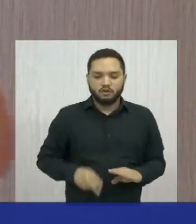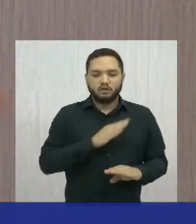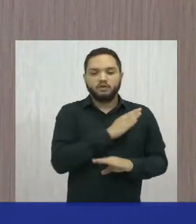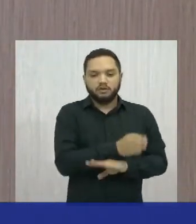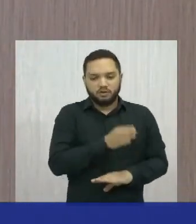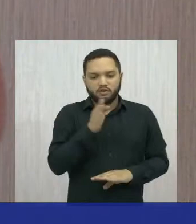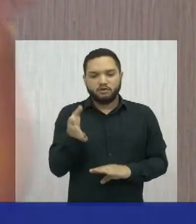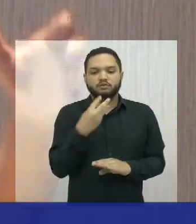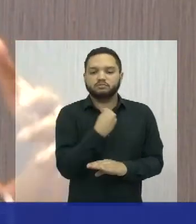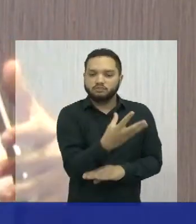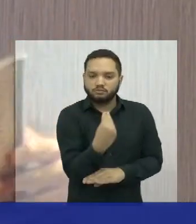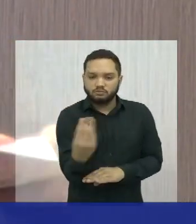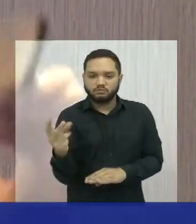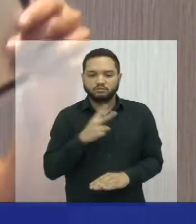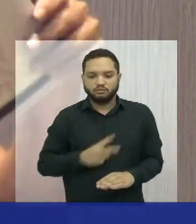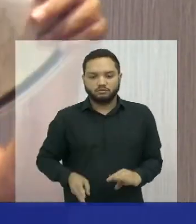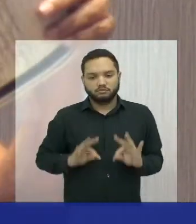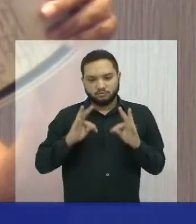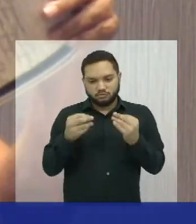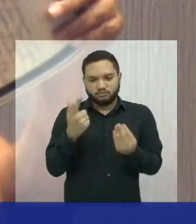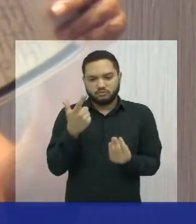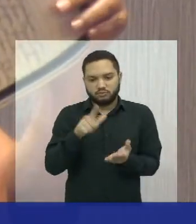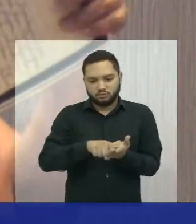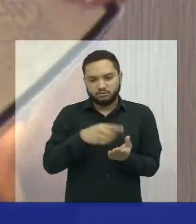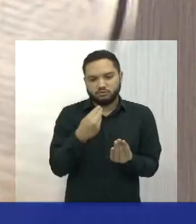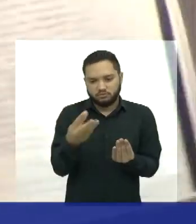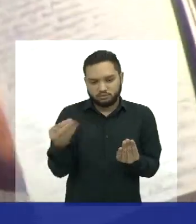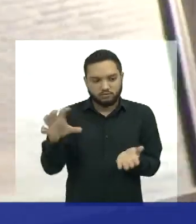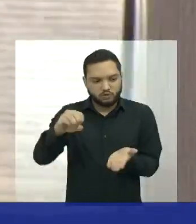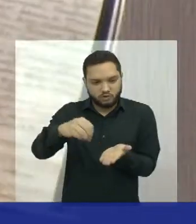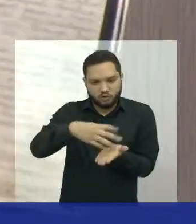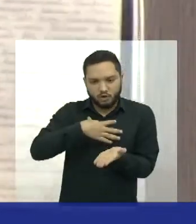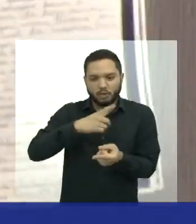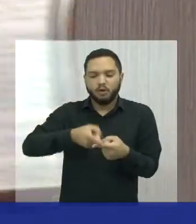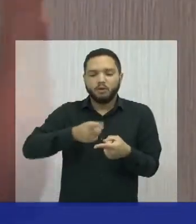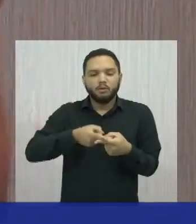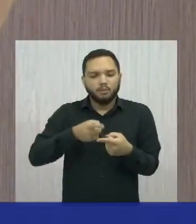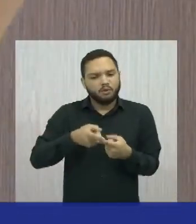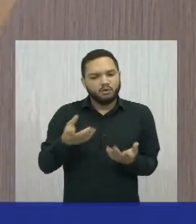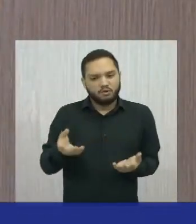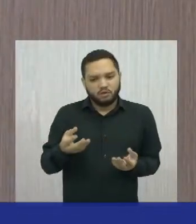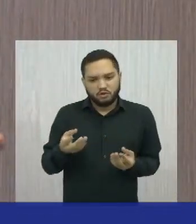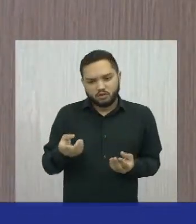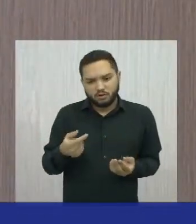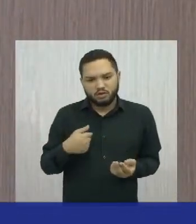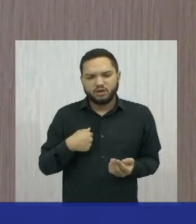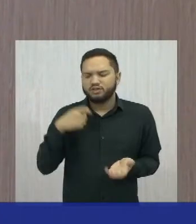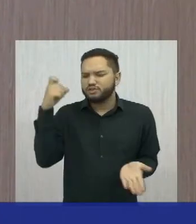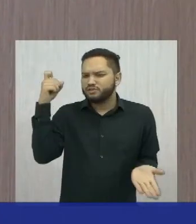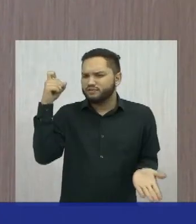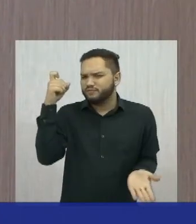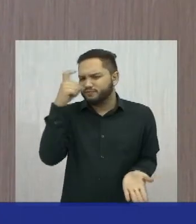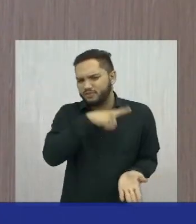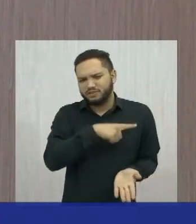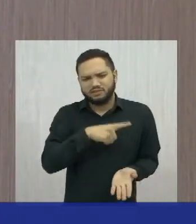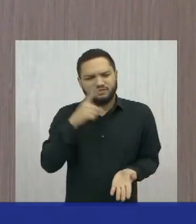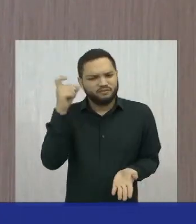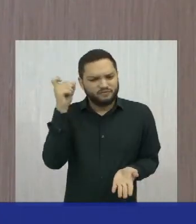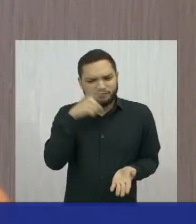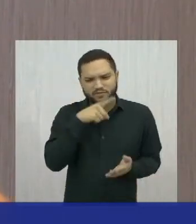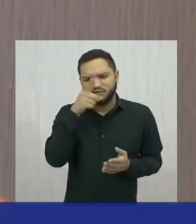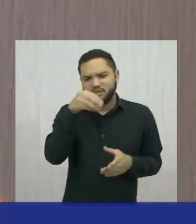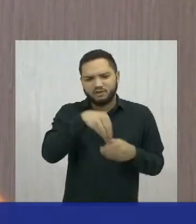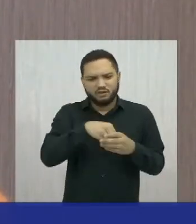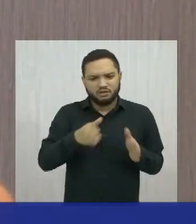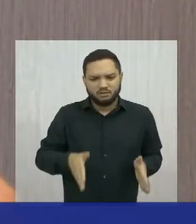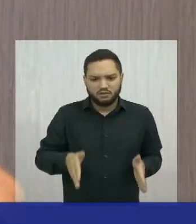de deixar em cada um gabinete uma cópia dessa. Porque vocês não têm ideia o quanto está sendo desagradável para essa